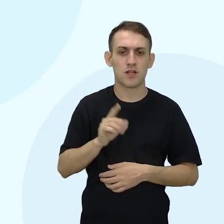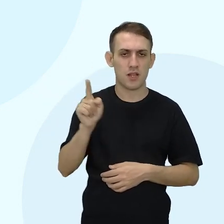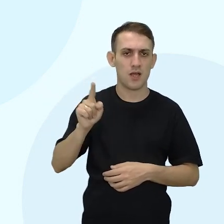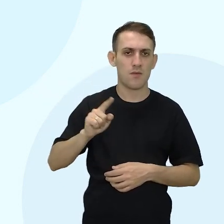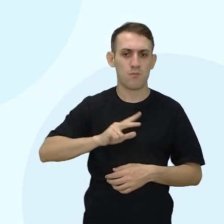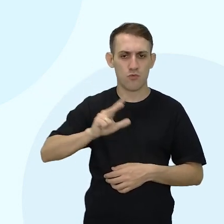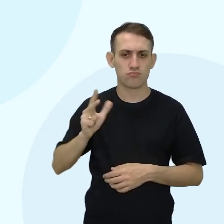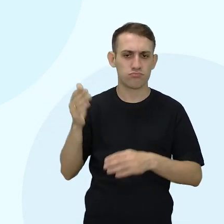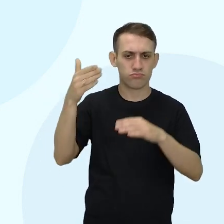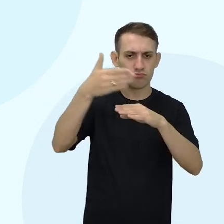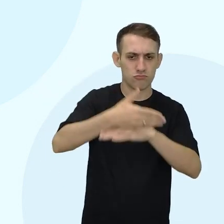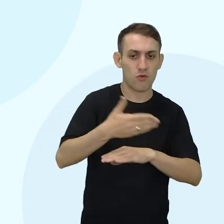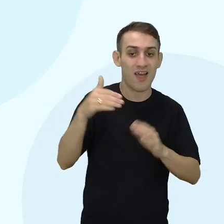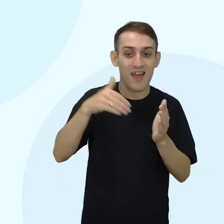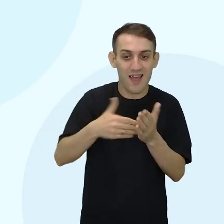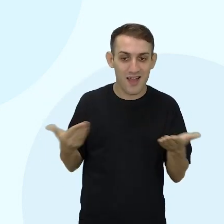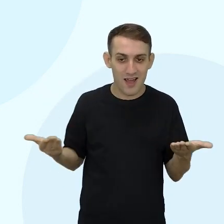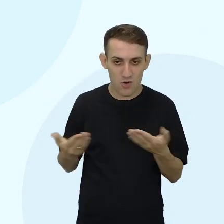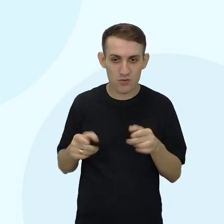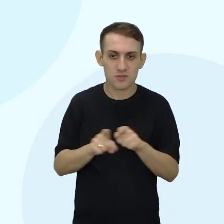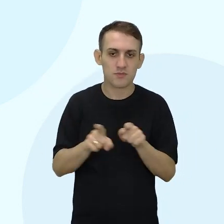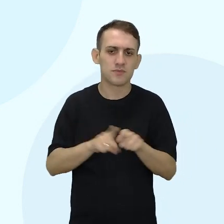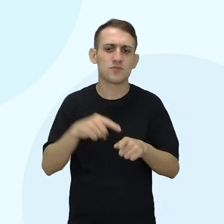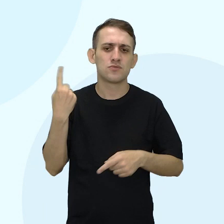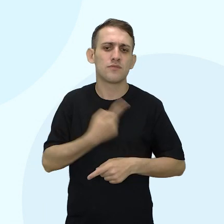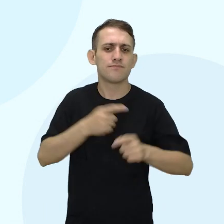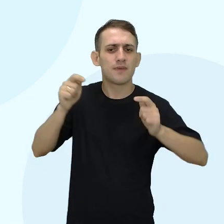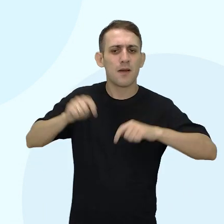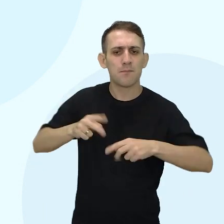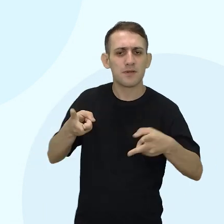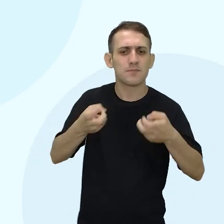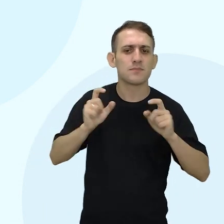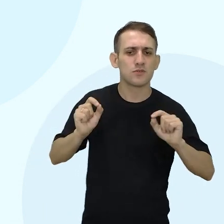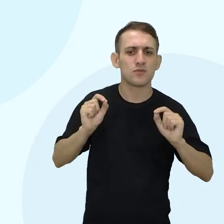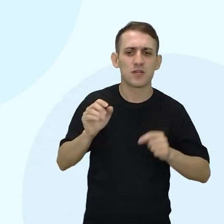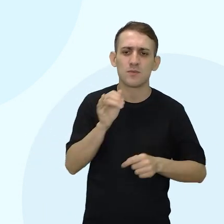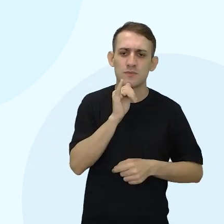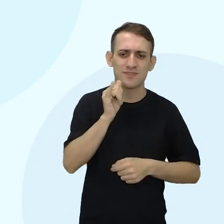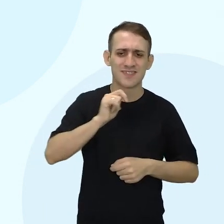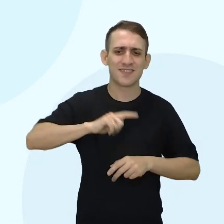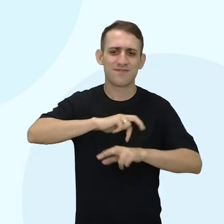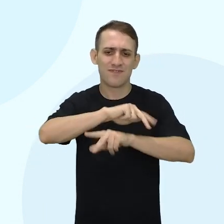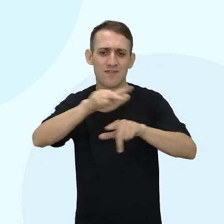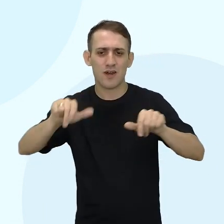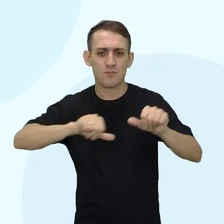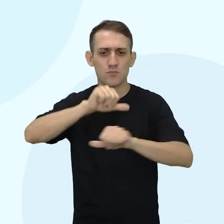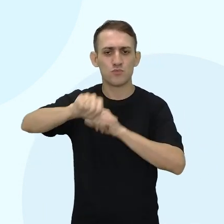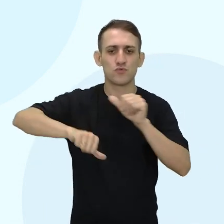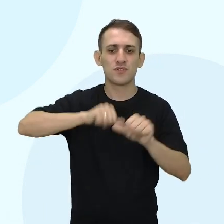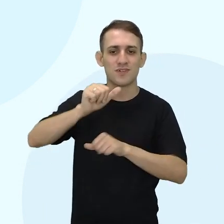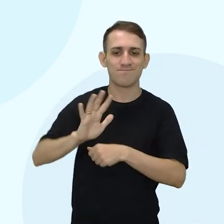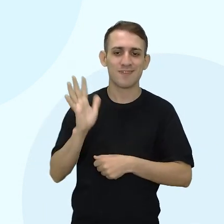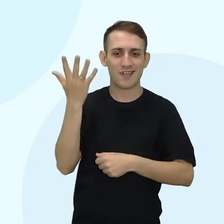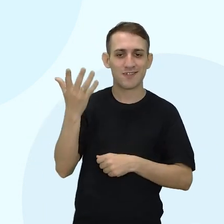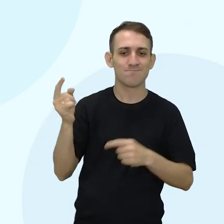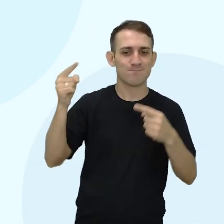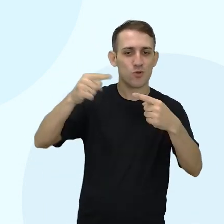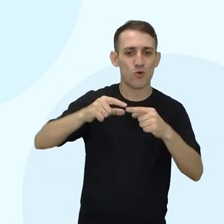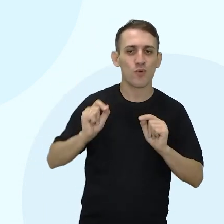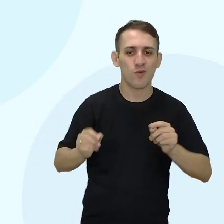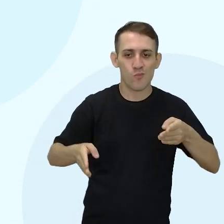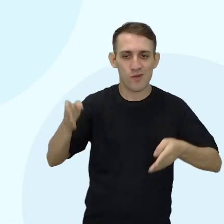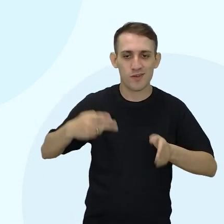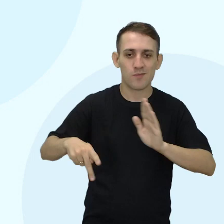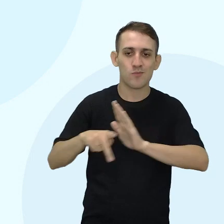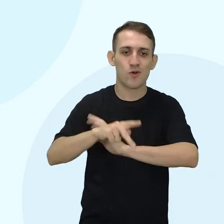portugueses até a atualidade. Então, a gente consegue perceber aqui diversas mudanças aí de acordo com o tempo aí